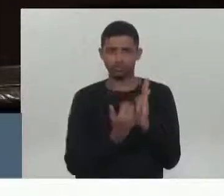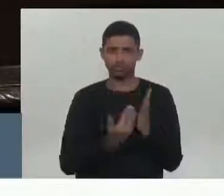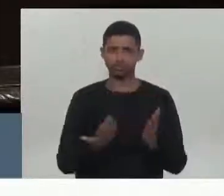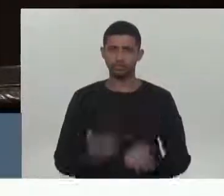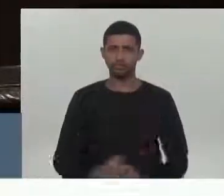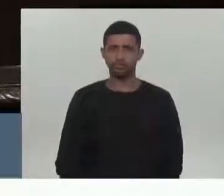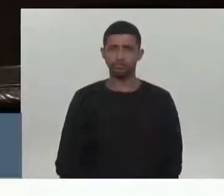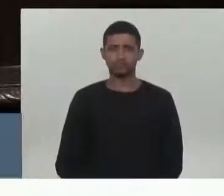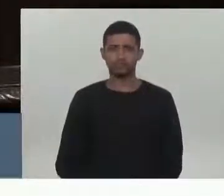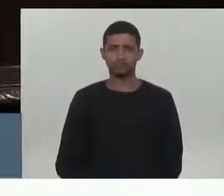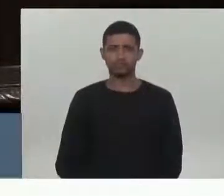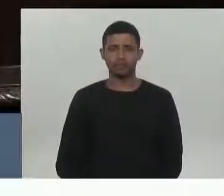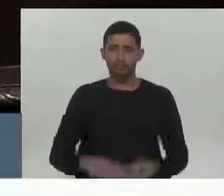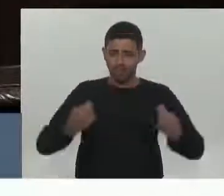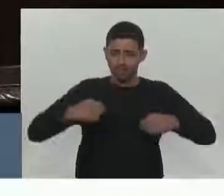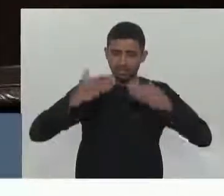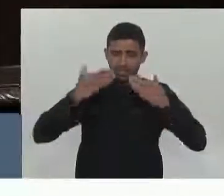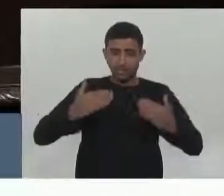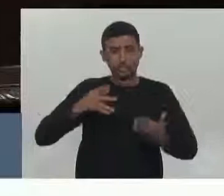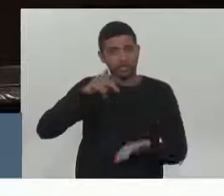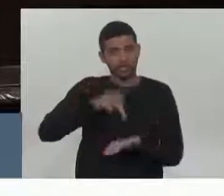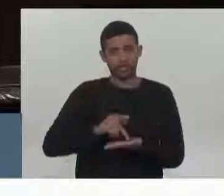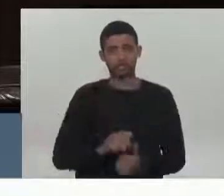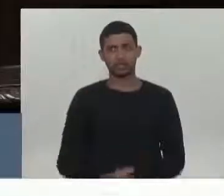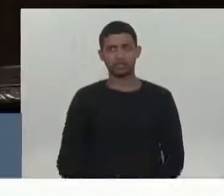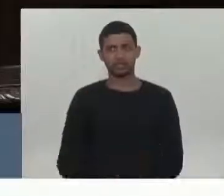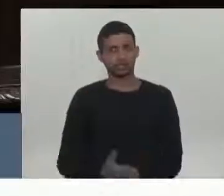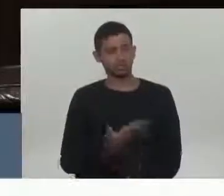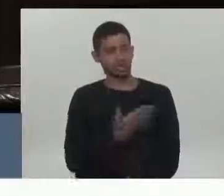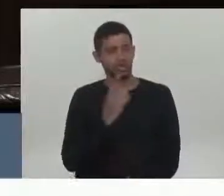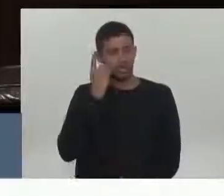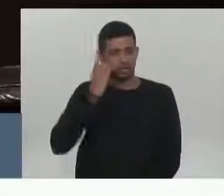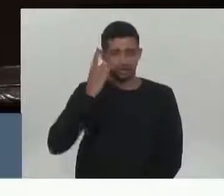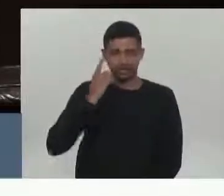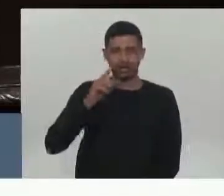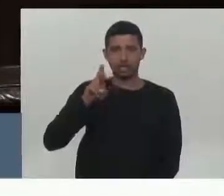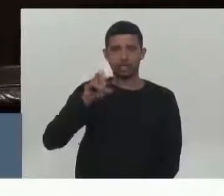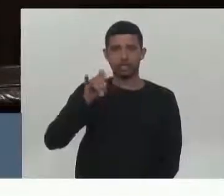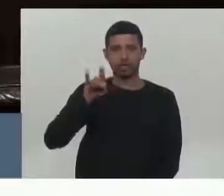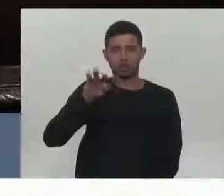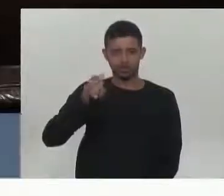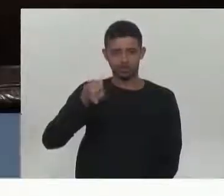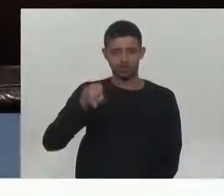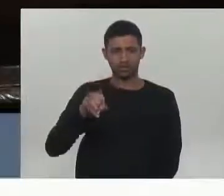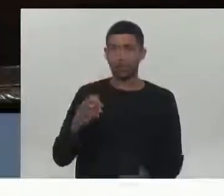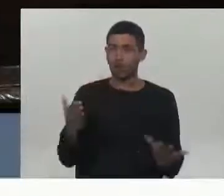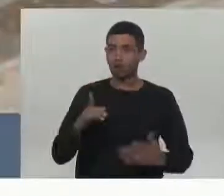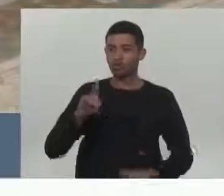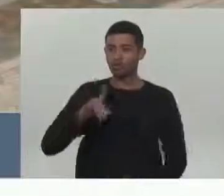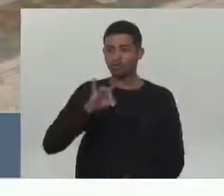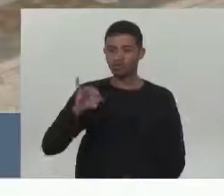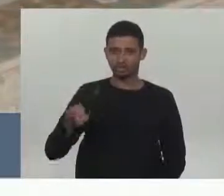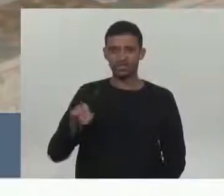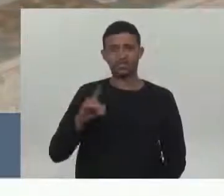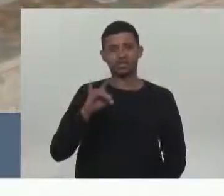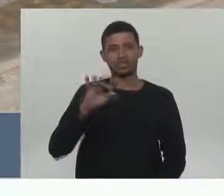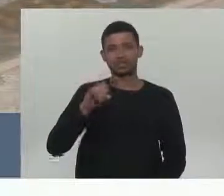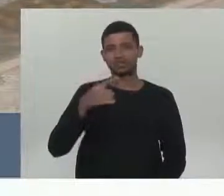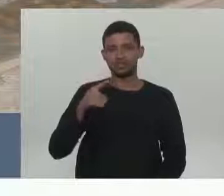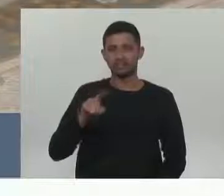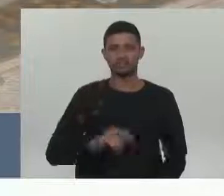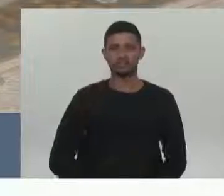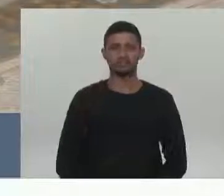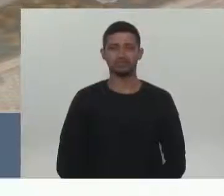Então nós precisamos trazer a verdade. O deputado Rodrigo Amorim pediu uma parte. Senhor deputado Márcio Pacheco, hoje é o dia cristão do